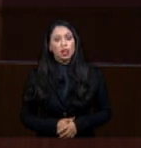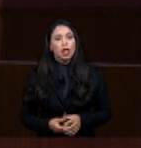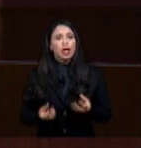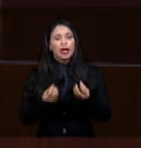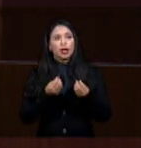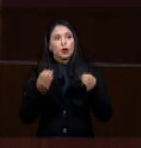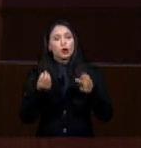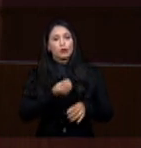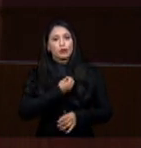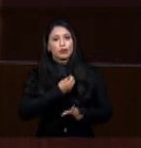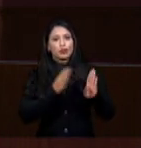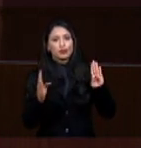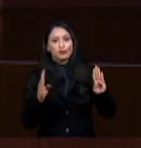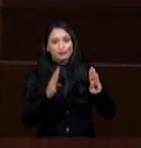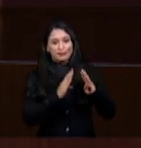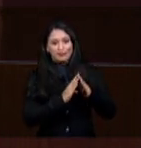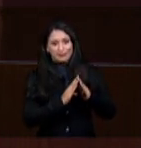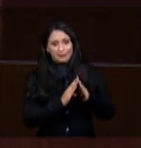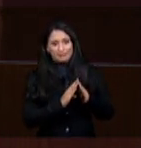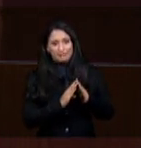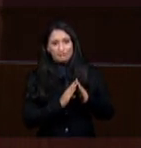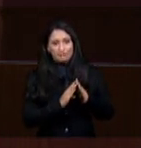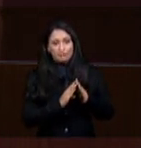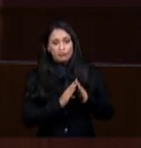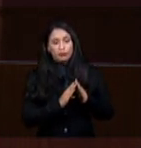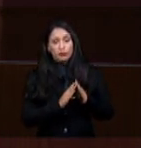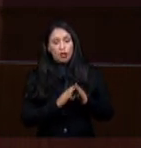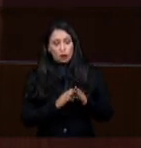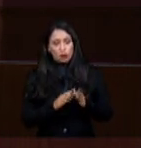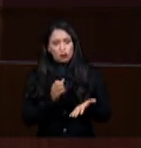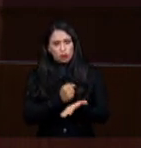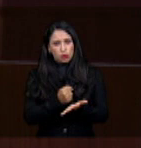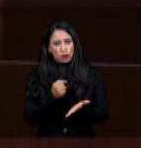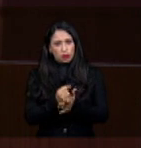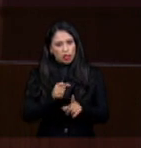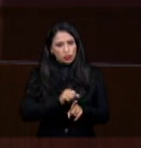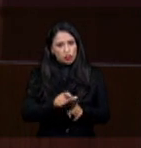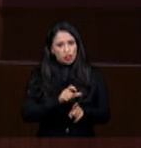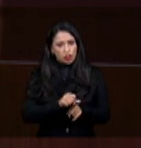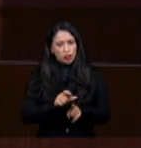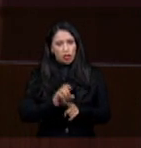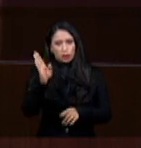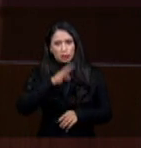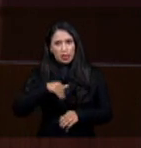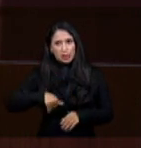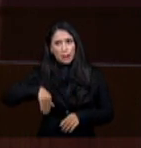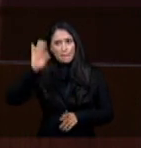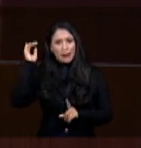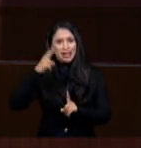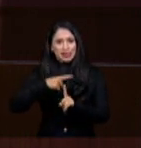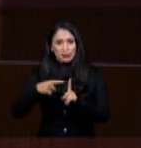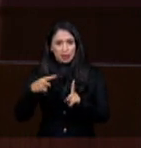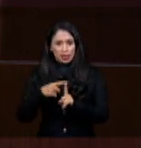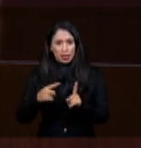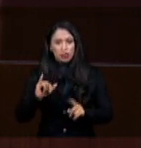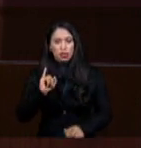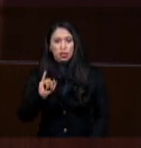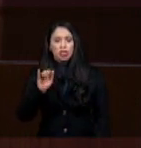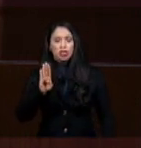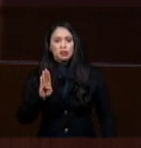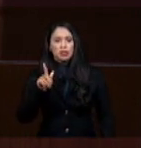né mais de Metade dos contratos de aluguel no Brasil segundo esses dados do IBGE